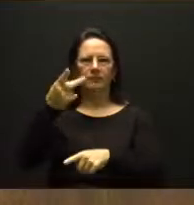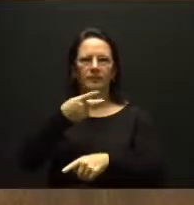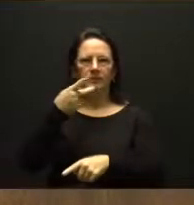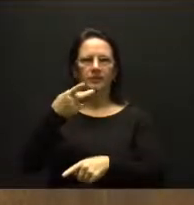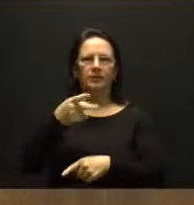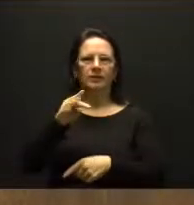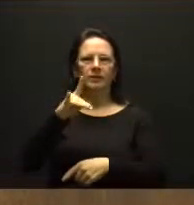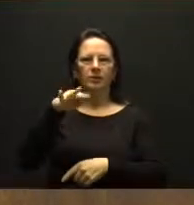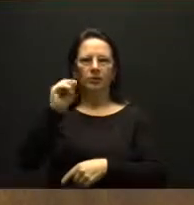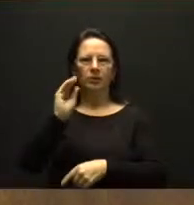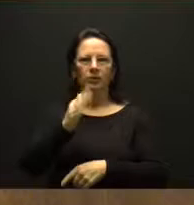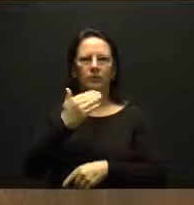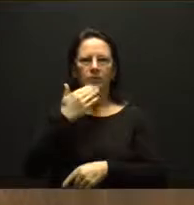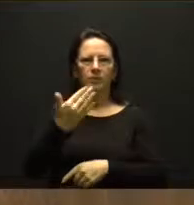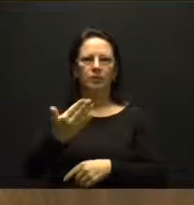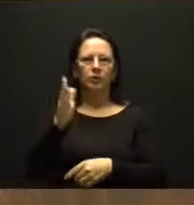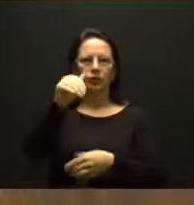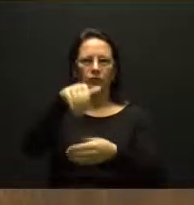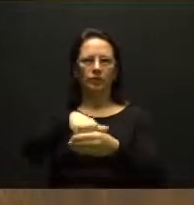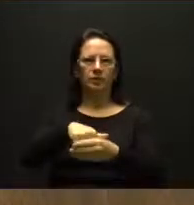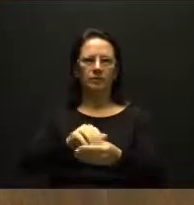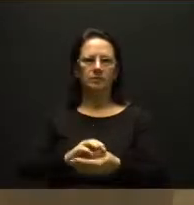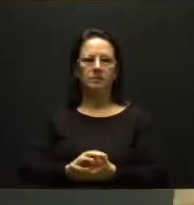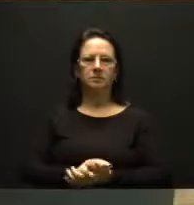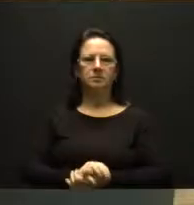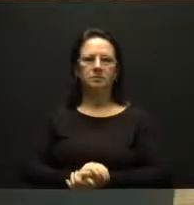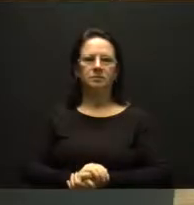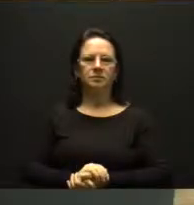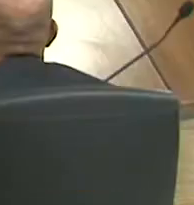que havia solicitado a palavra em votação